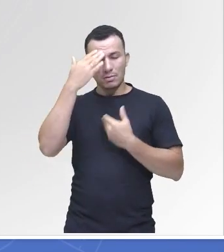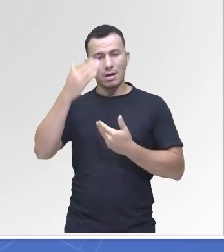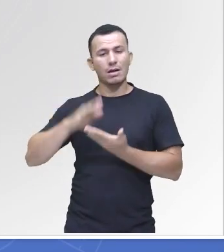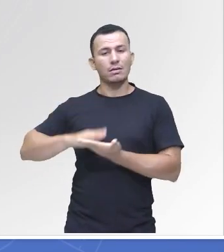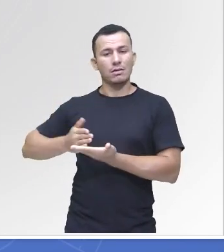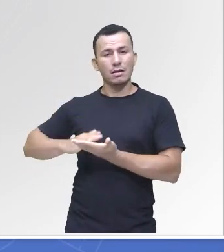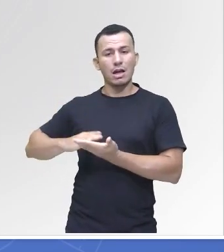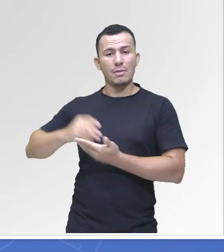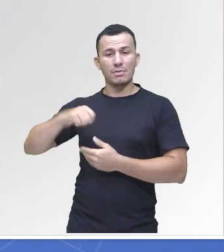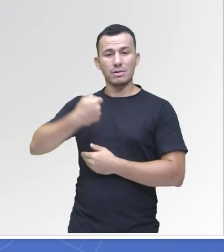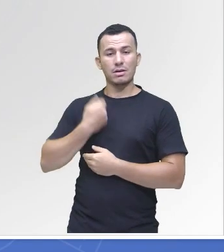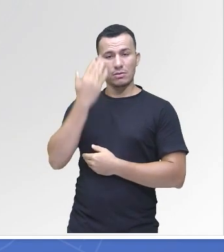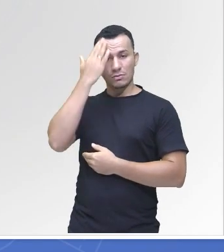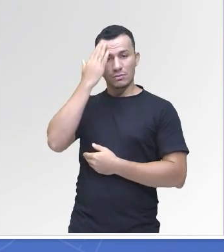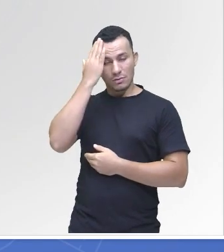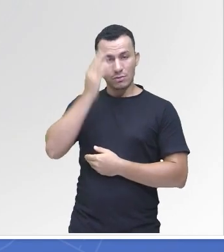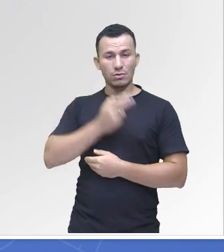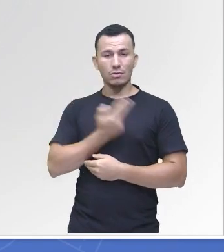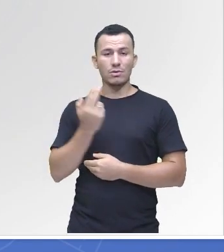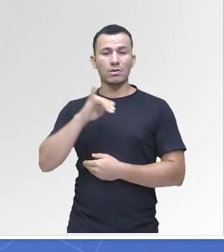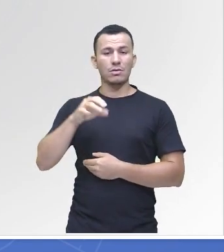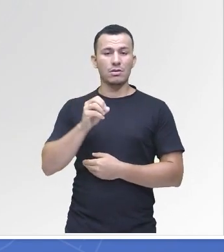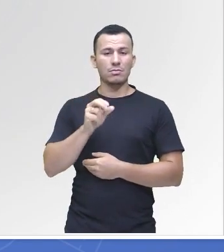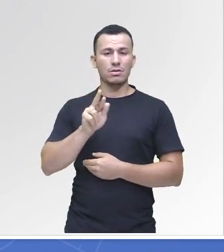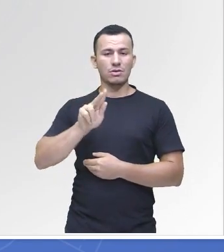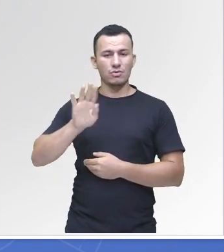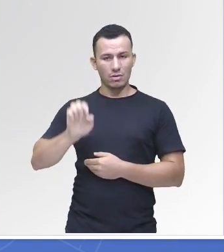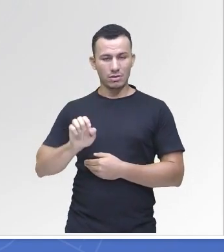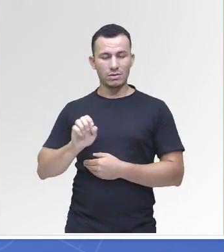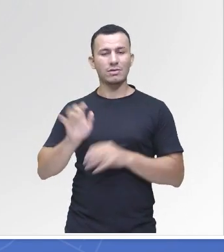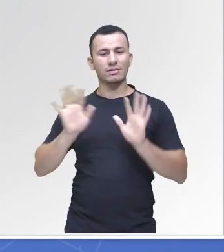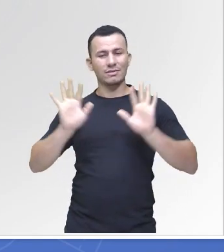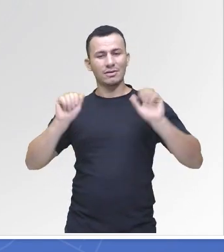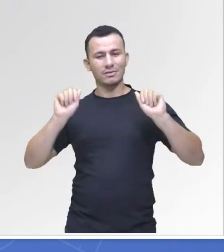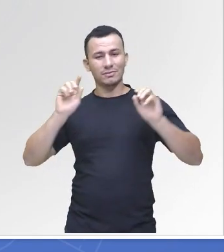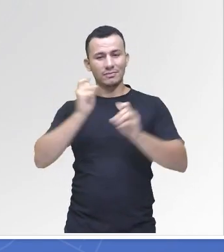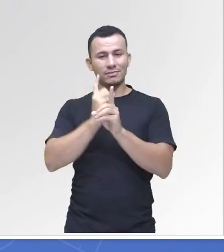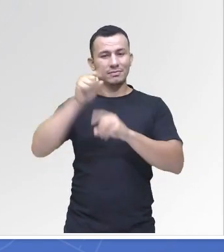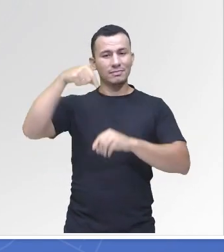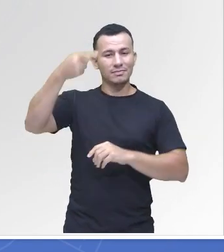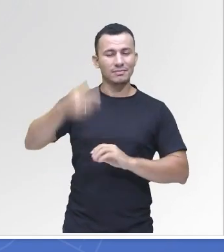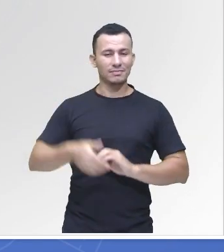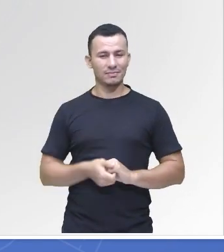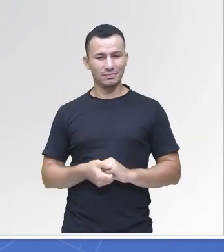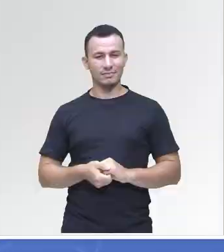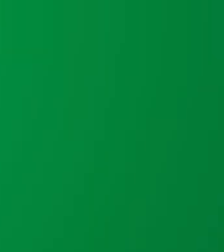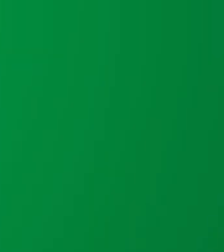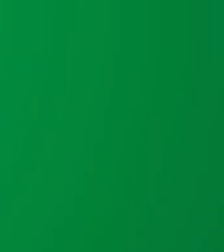intérprete, né, o Jorge. E aí, tchau a todos, até uma próxima oportunidade.